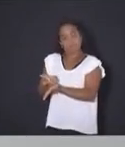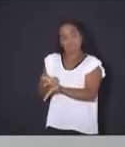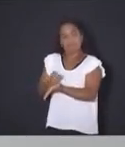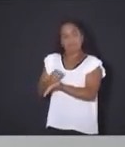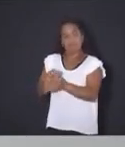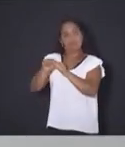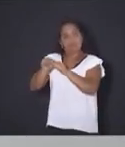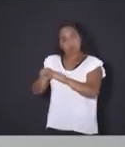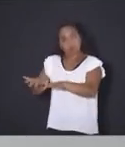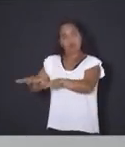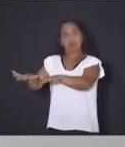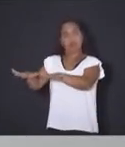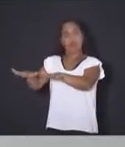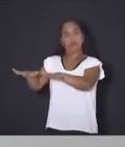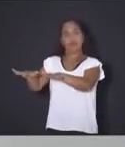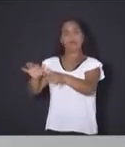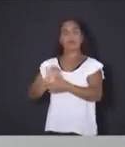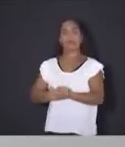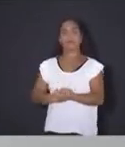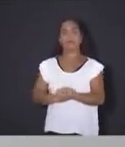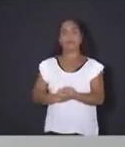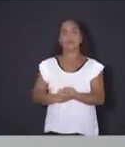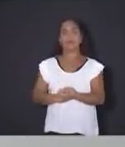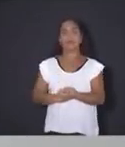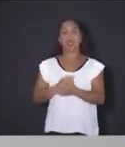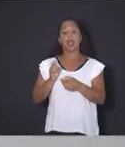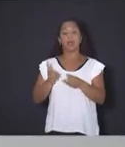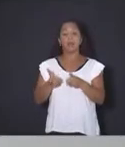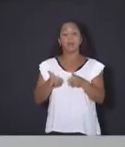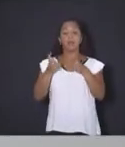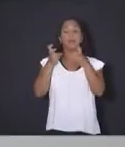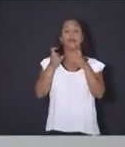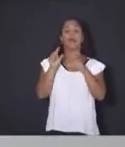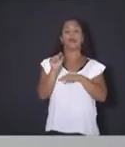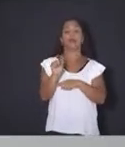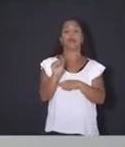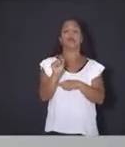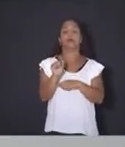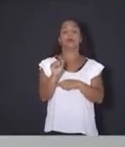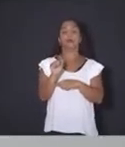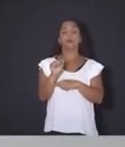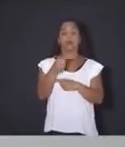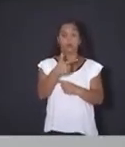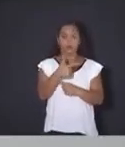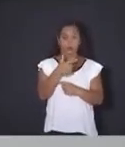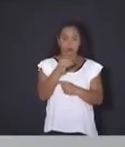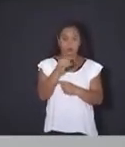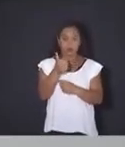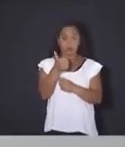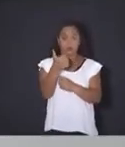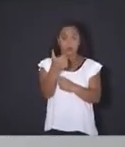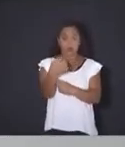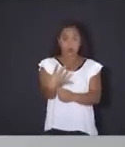atividade econômica no brasil no final de observados foi que em 2014